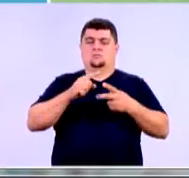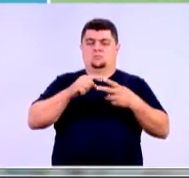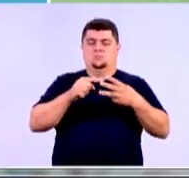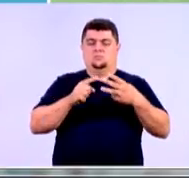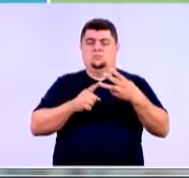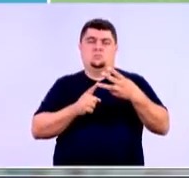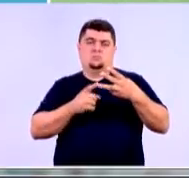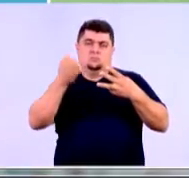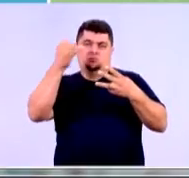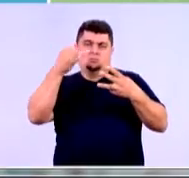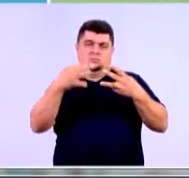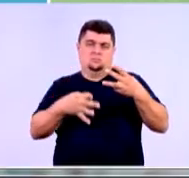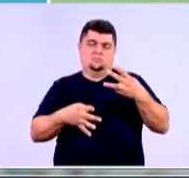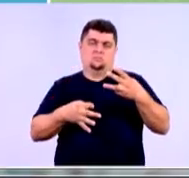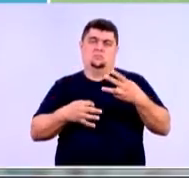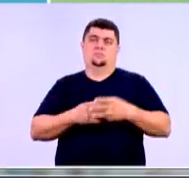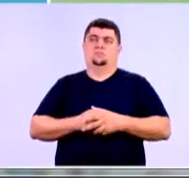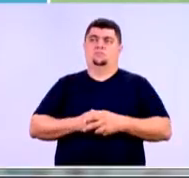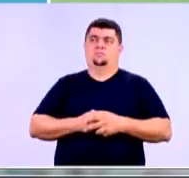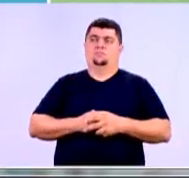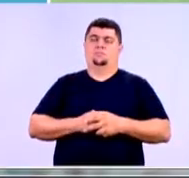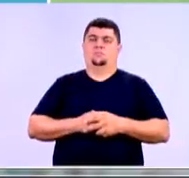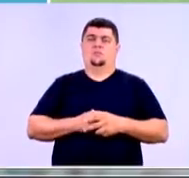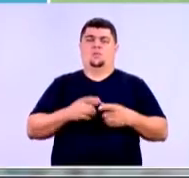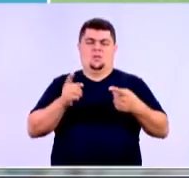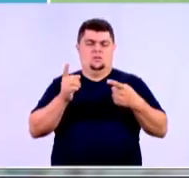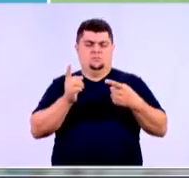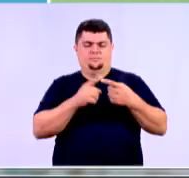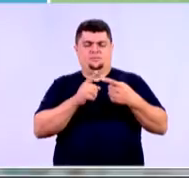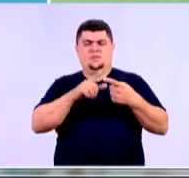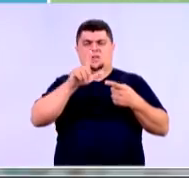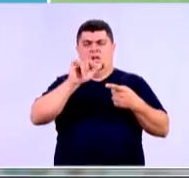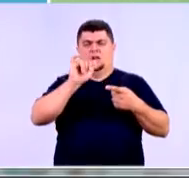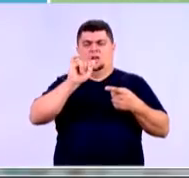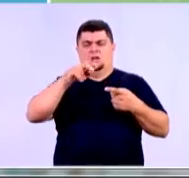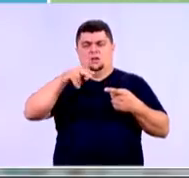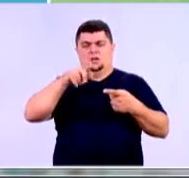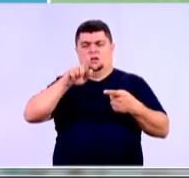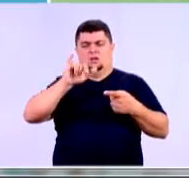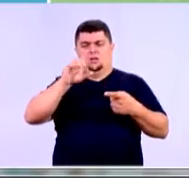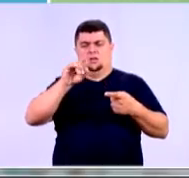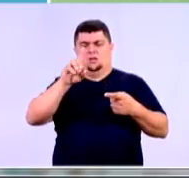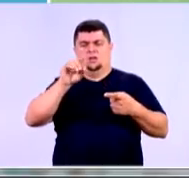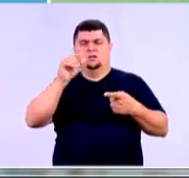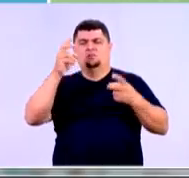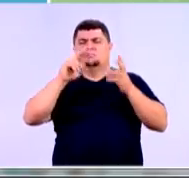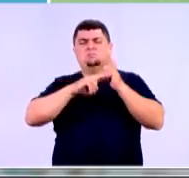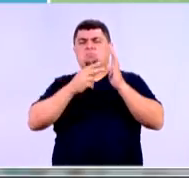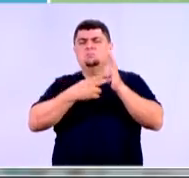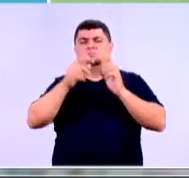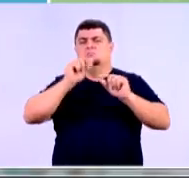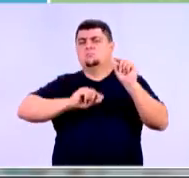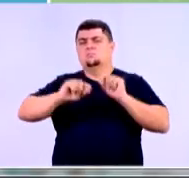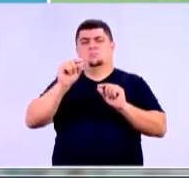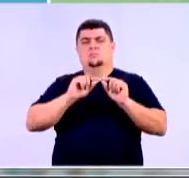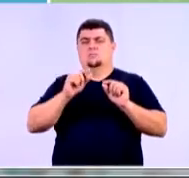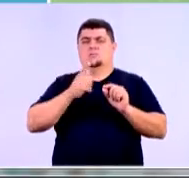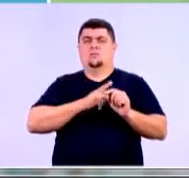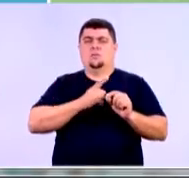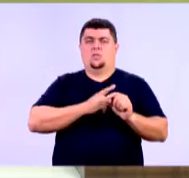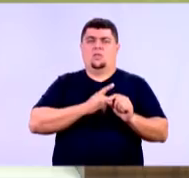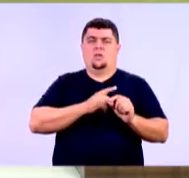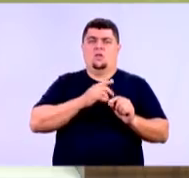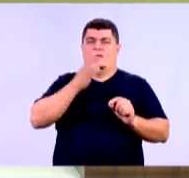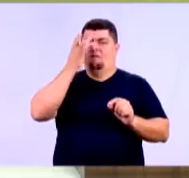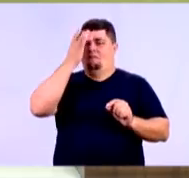significado de cada um desses indicadores, professor? Vamos. Quando a gente fala liquidez, o que a gente quer dizer? Bom, liquidez é a